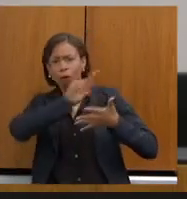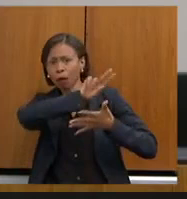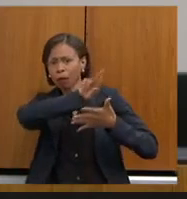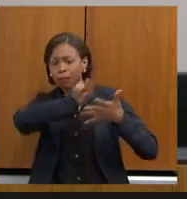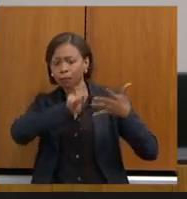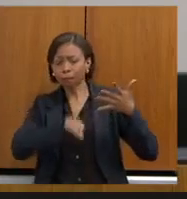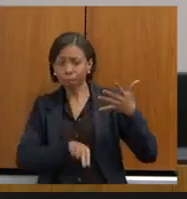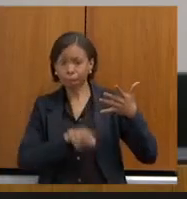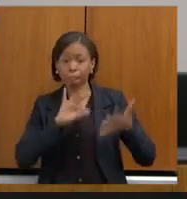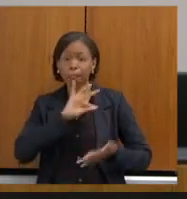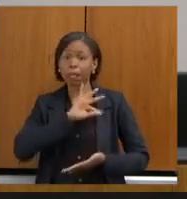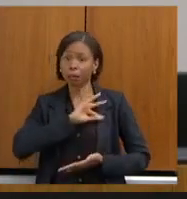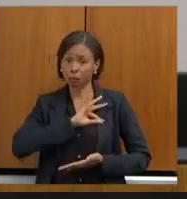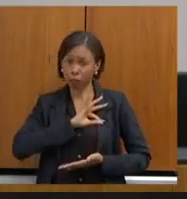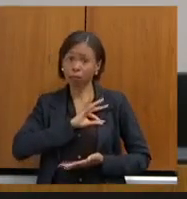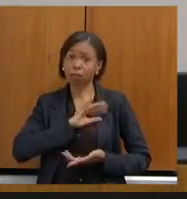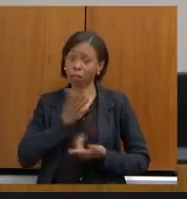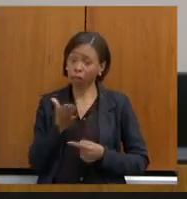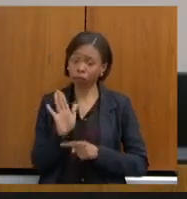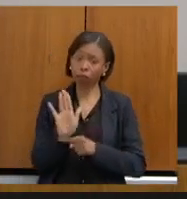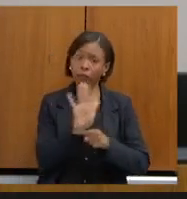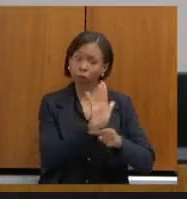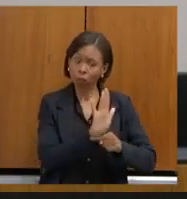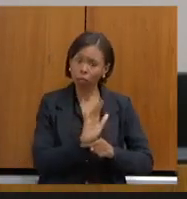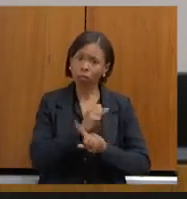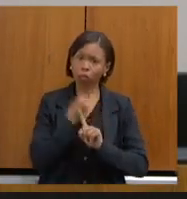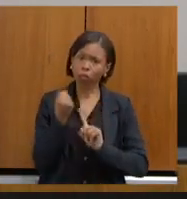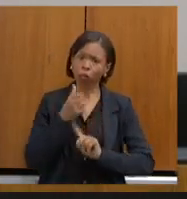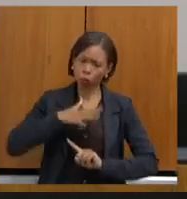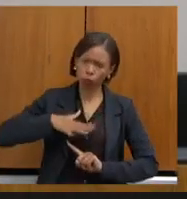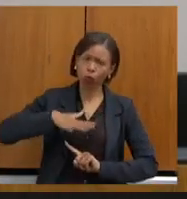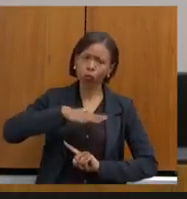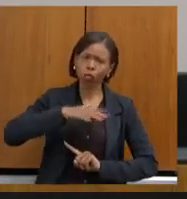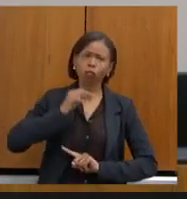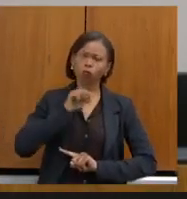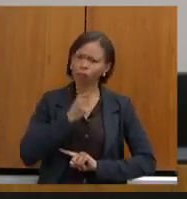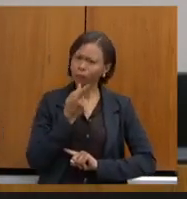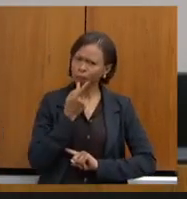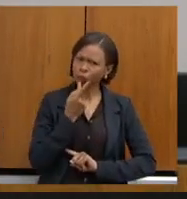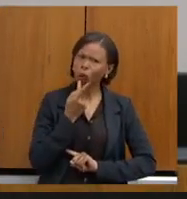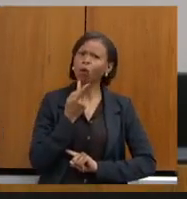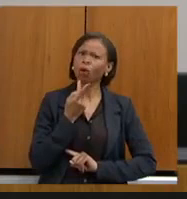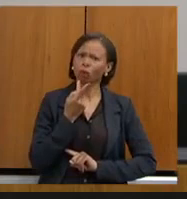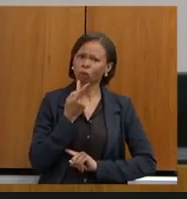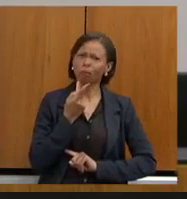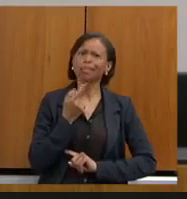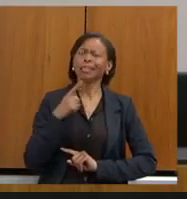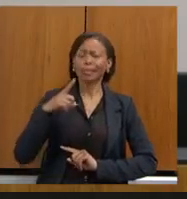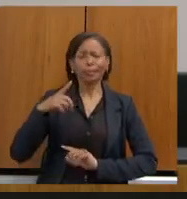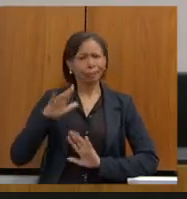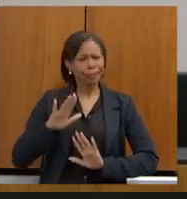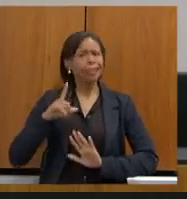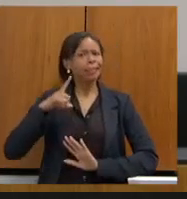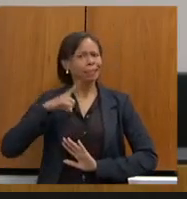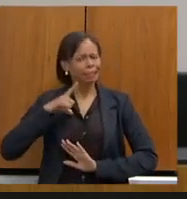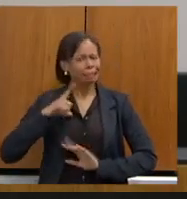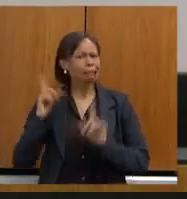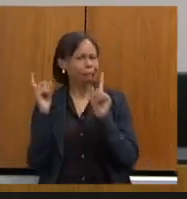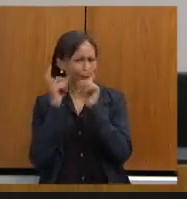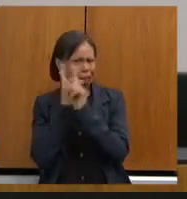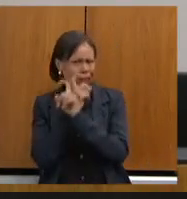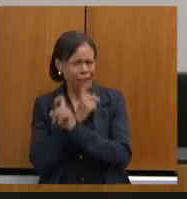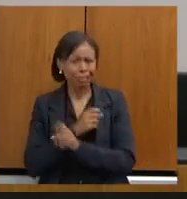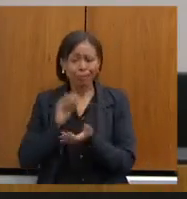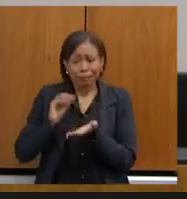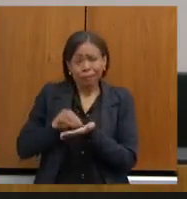sociedade e o senhor não trouxe aqui com ênfase as dificuldades que o Senhor tem enfrentado com a falta de efetivo que é